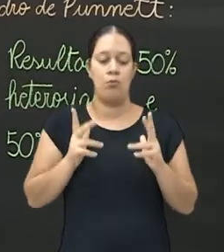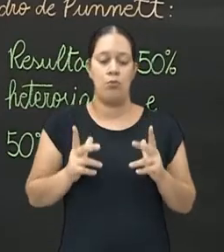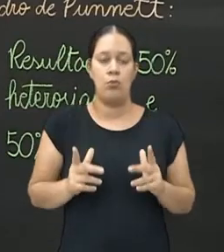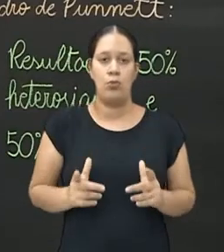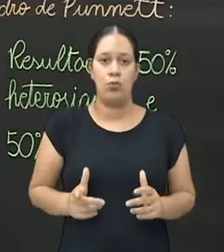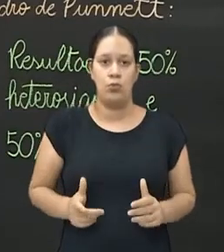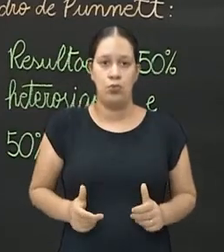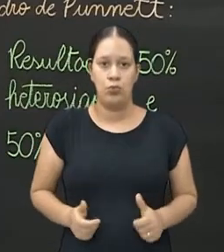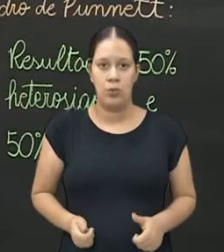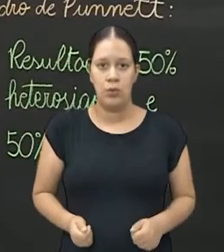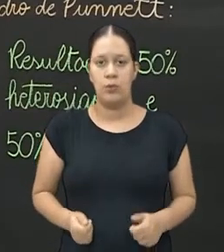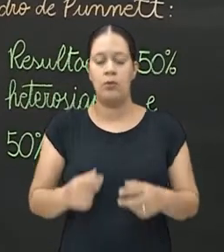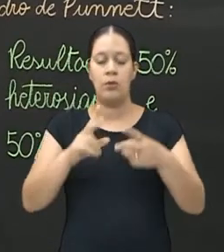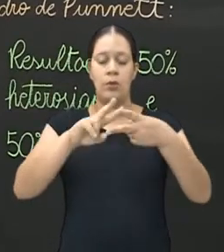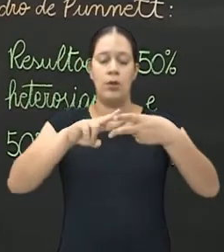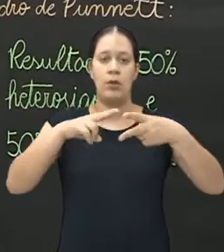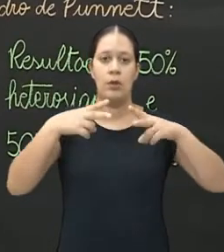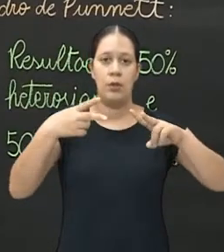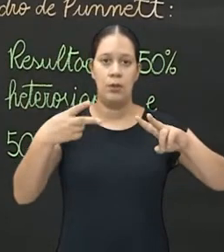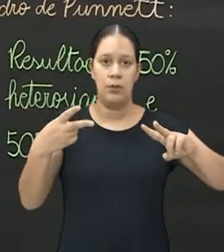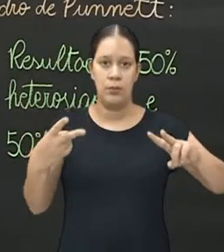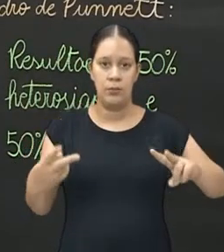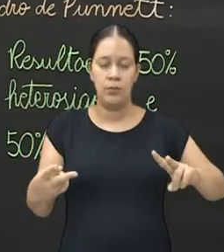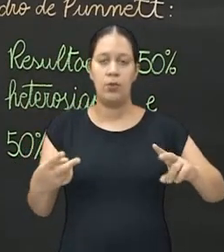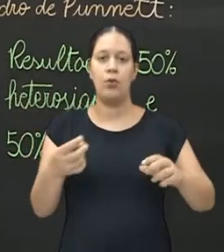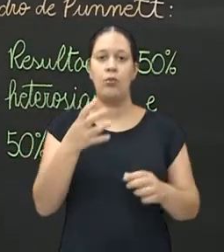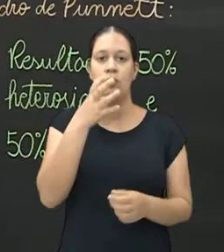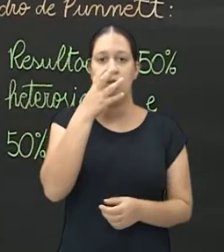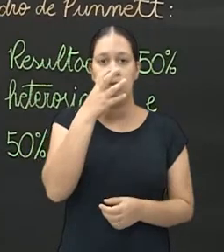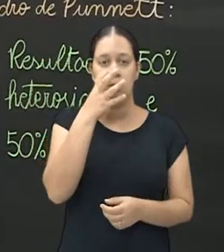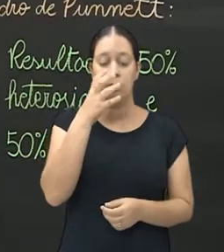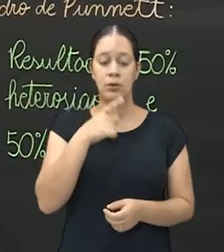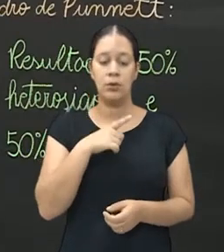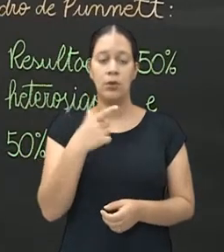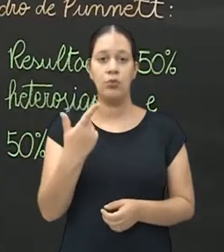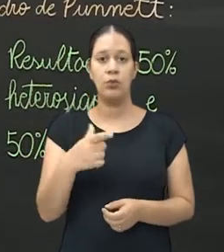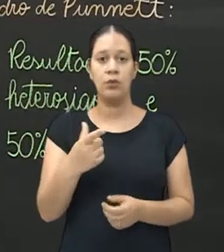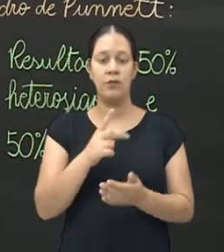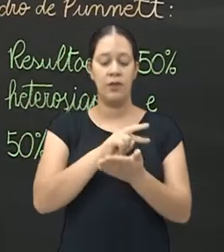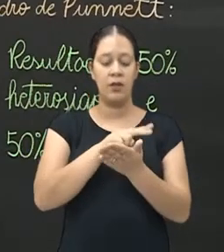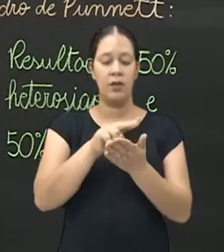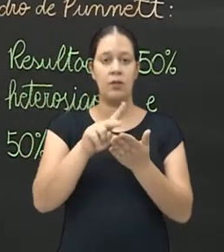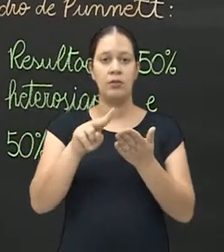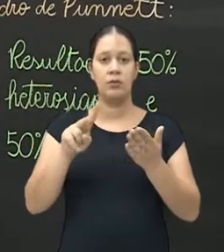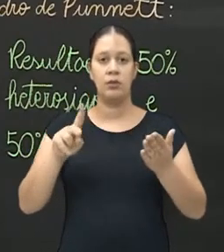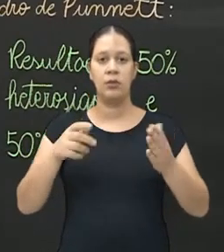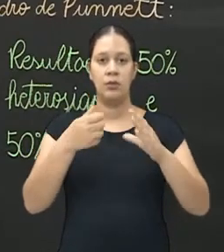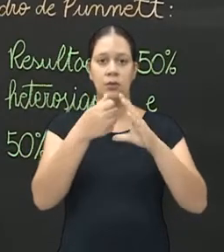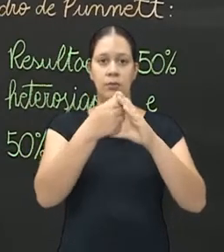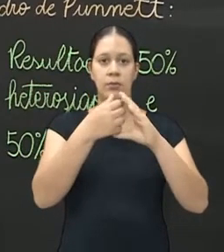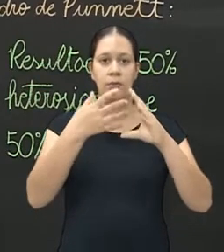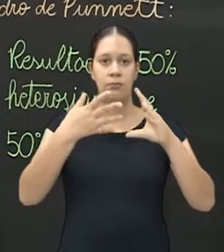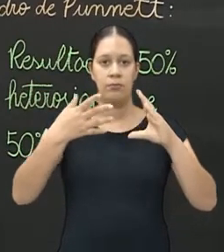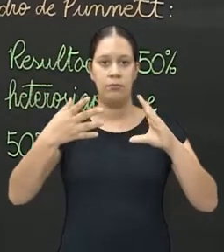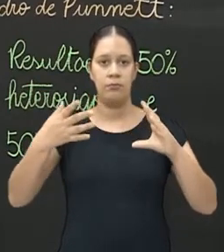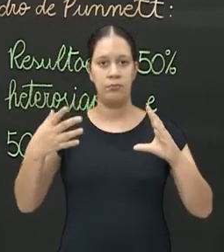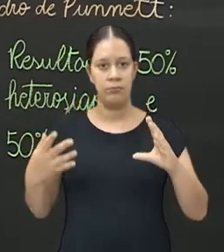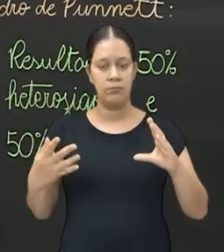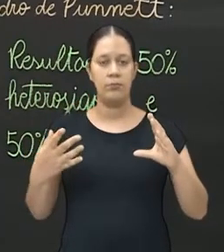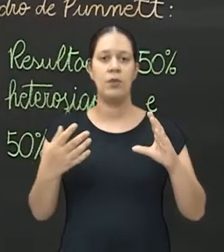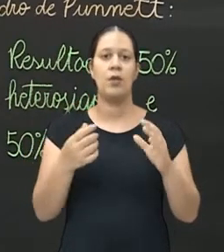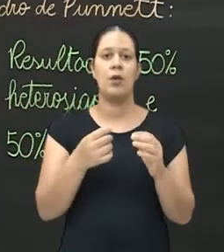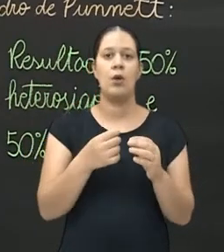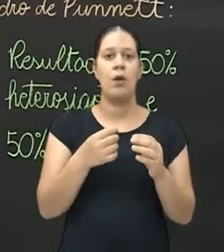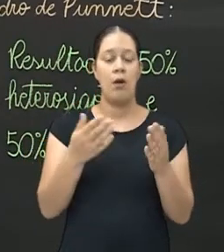mesma planta, fazendo ali um cruzamento, e ele observou que não tinha variação nas características. Então, ele considerou aquele exemplar um exemplar